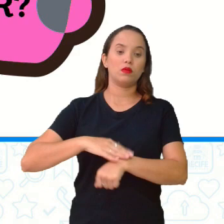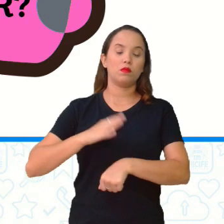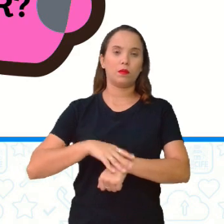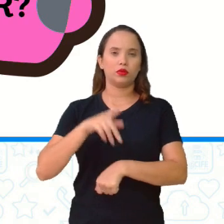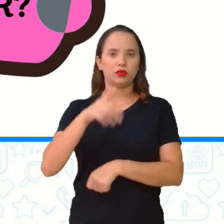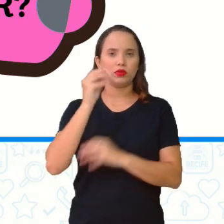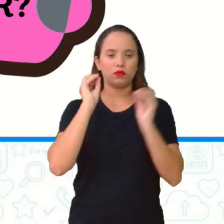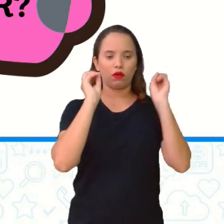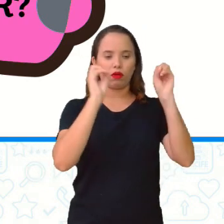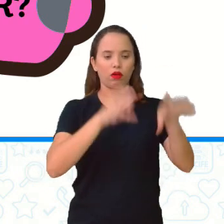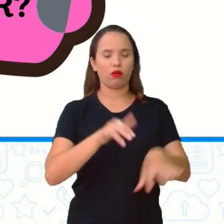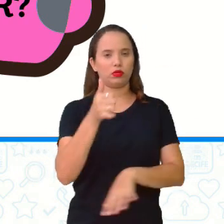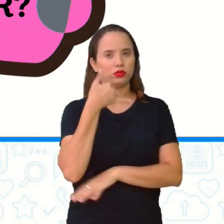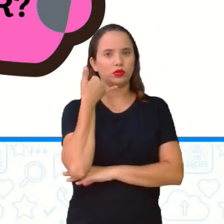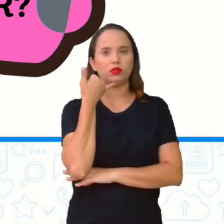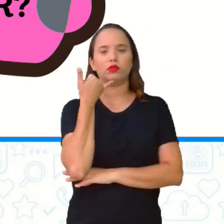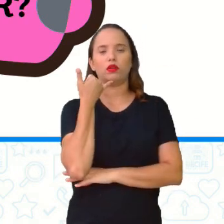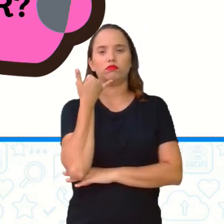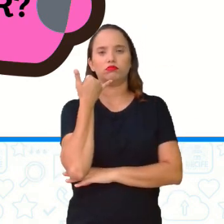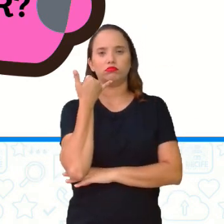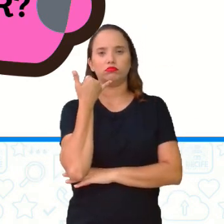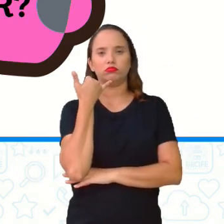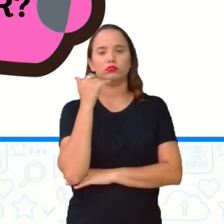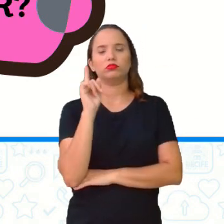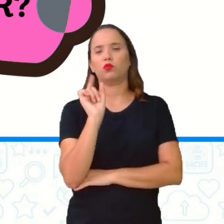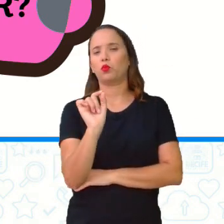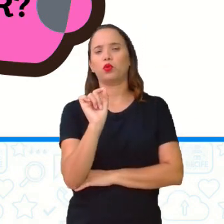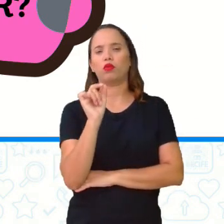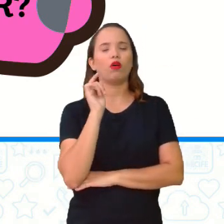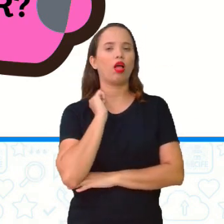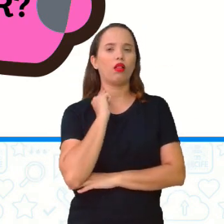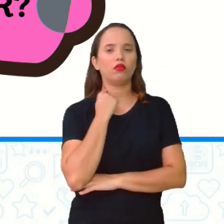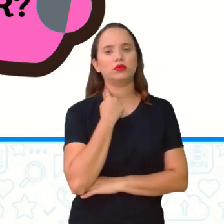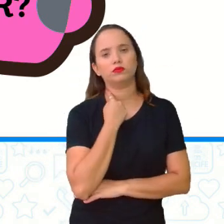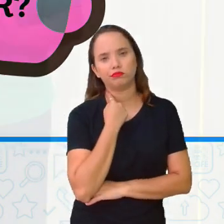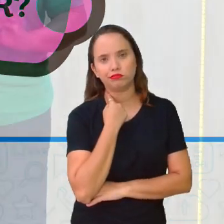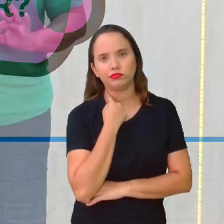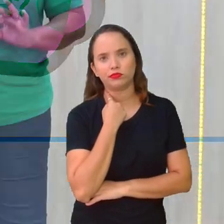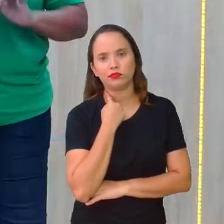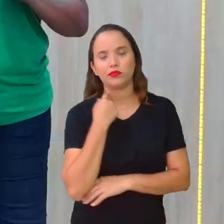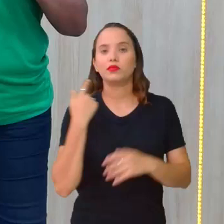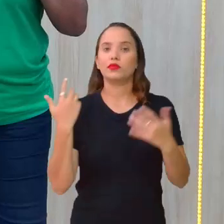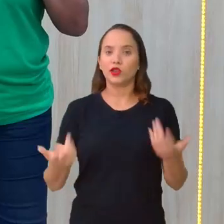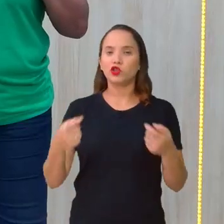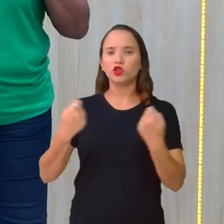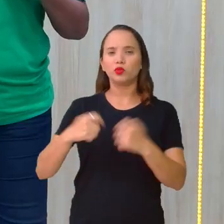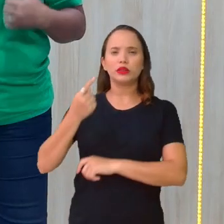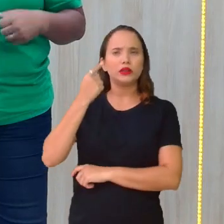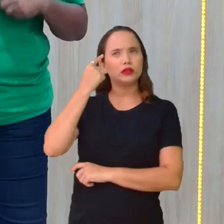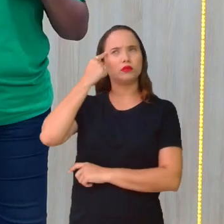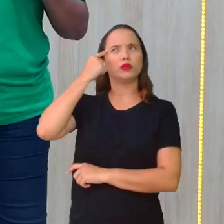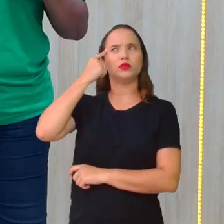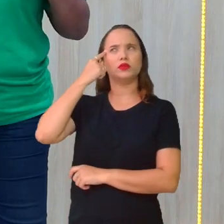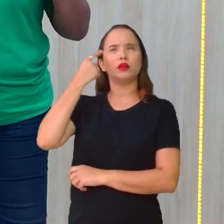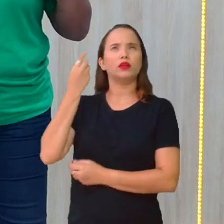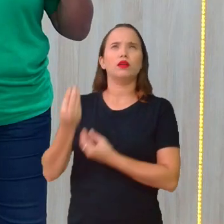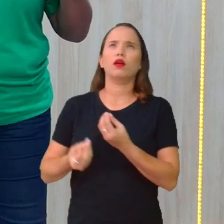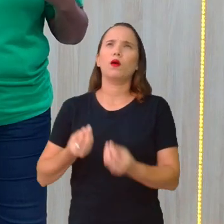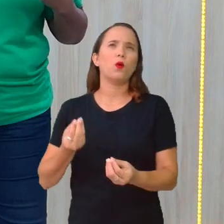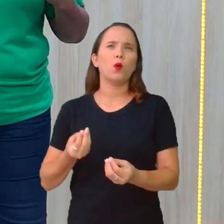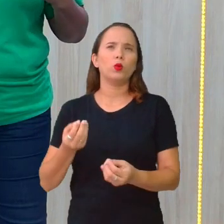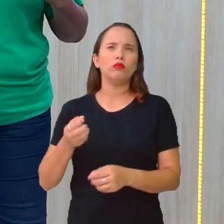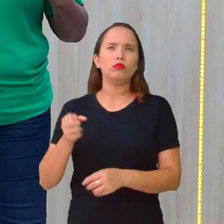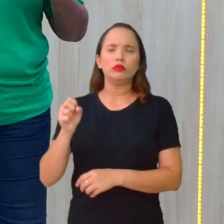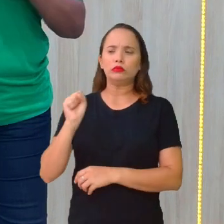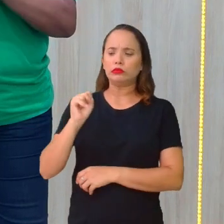descartado, ele pode trazer como consequência poluição. A gente tem que parar para pensar, quando esse celular não é mais